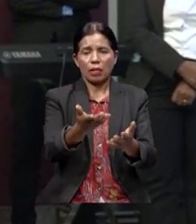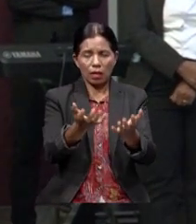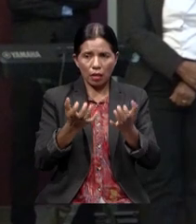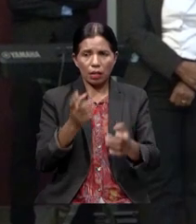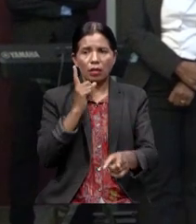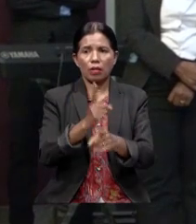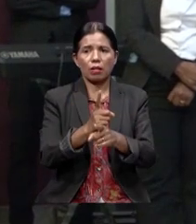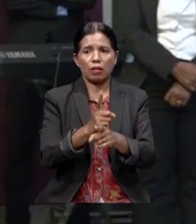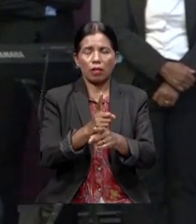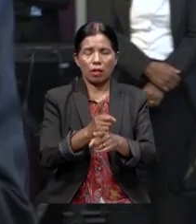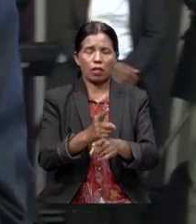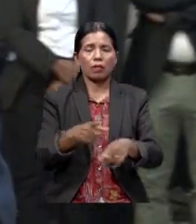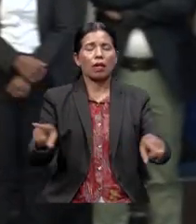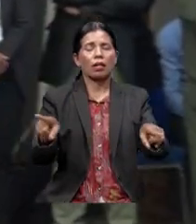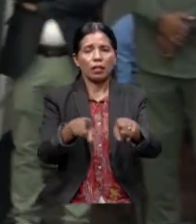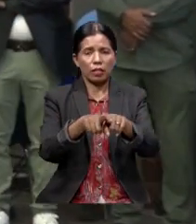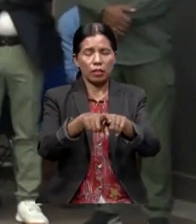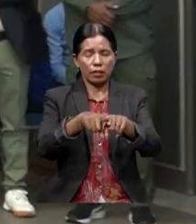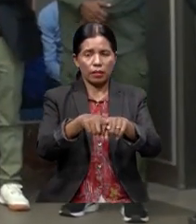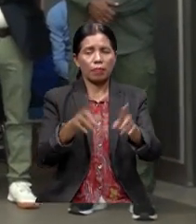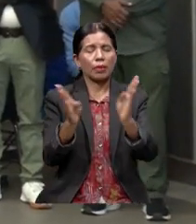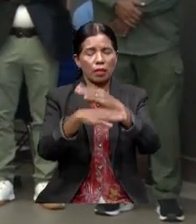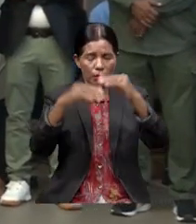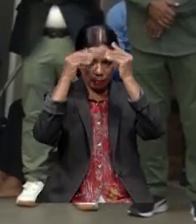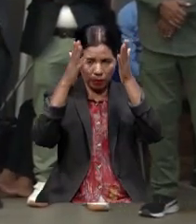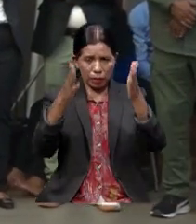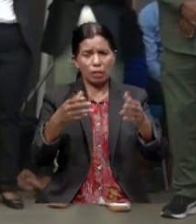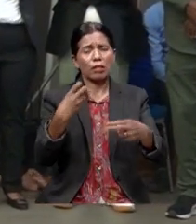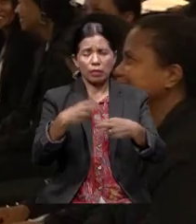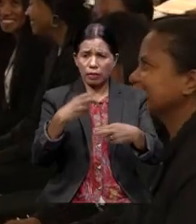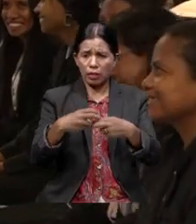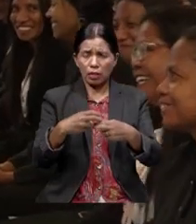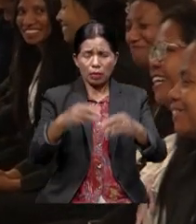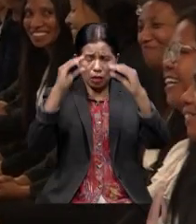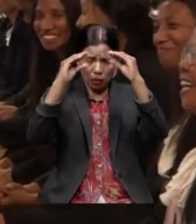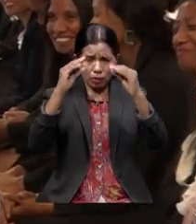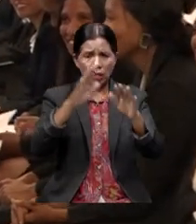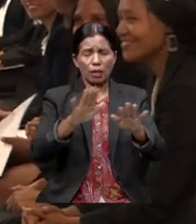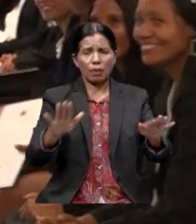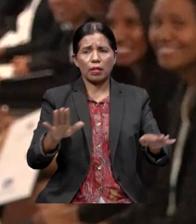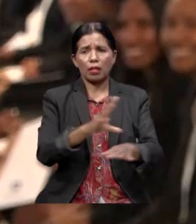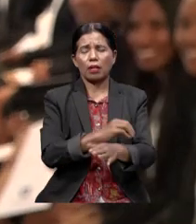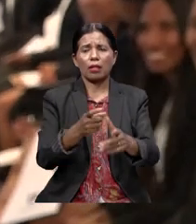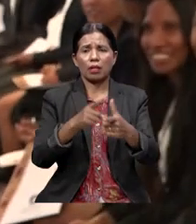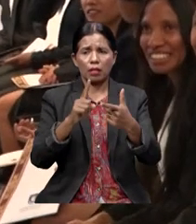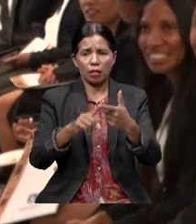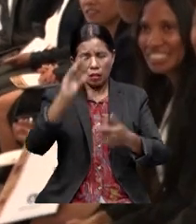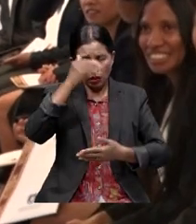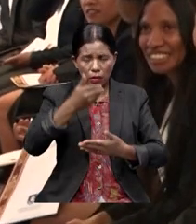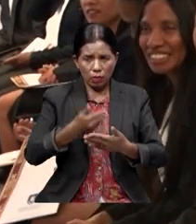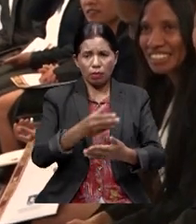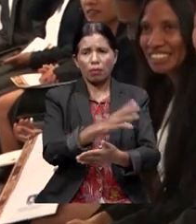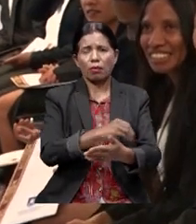a tu assumi missão ida na divisão. Difícil. Diga ao labar sira, boi diga, e de uma base, e de cuido